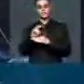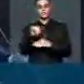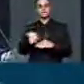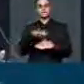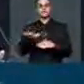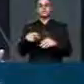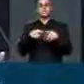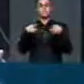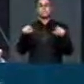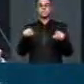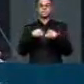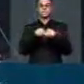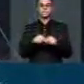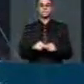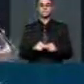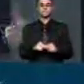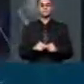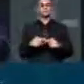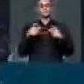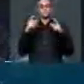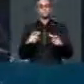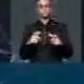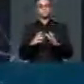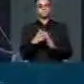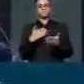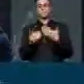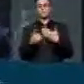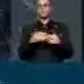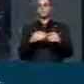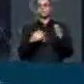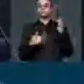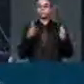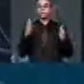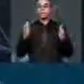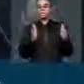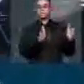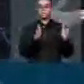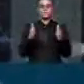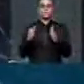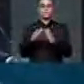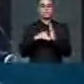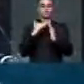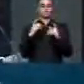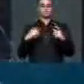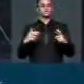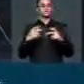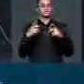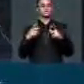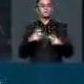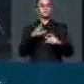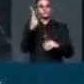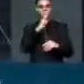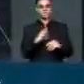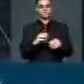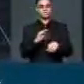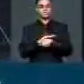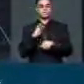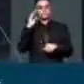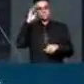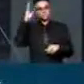terra de forma aí, de toda forma, de todos os cantos do Brasil, principalmente lá no Maranhão, e aí eu não falo mais